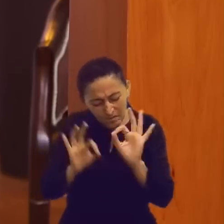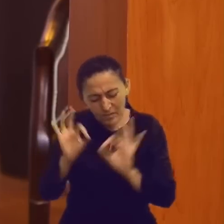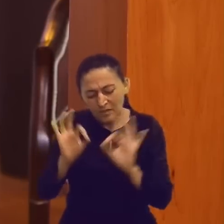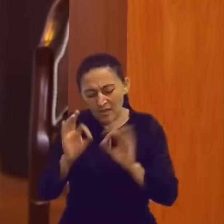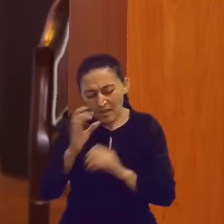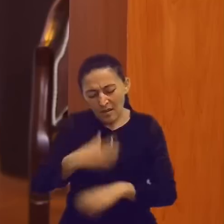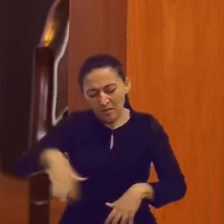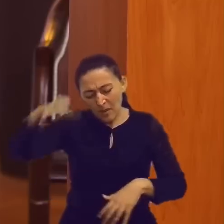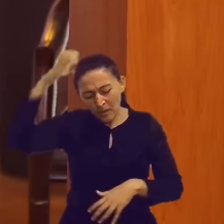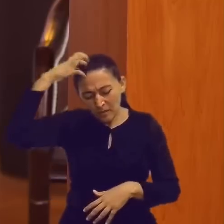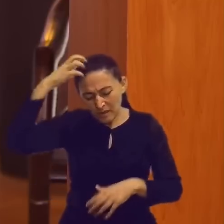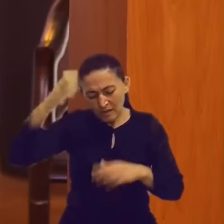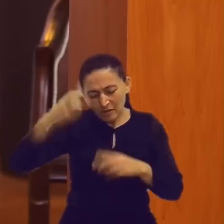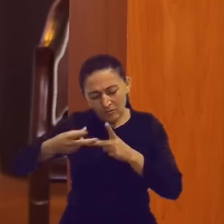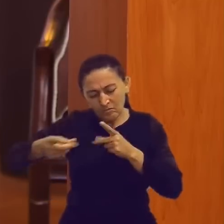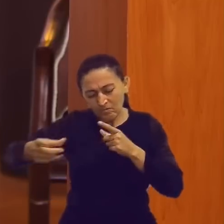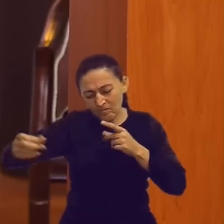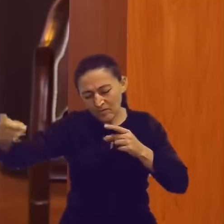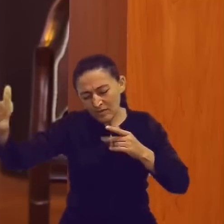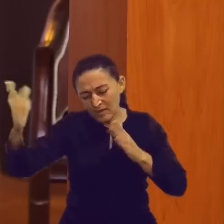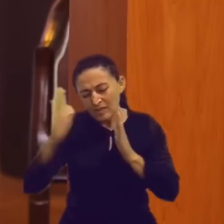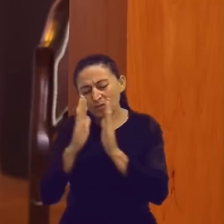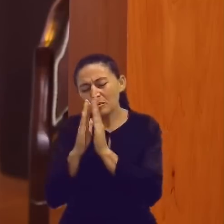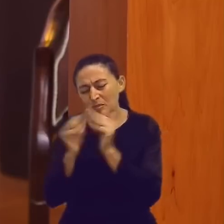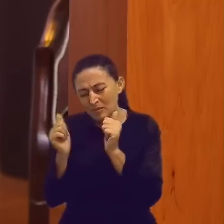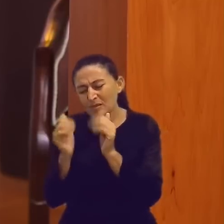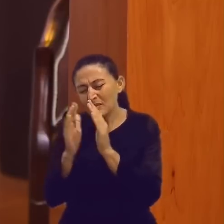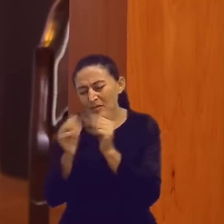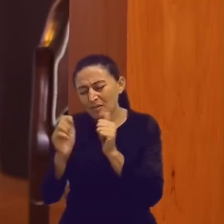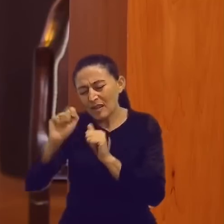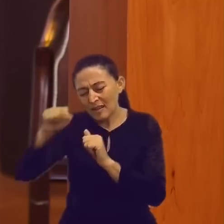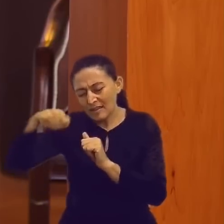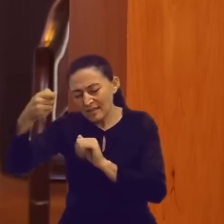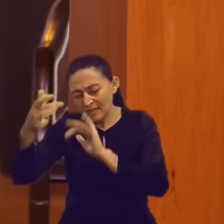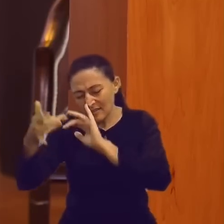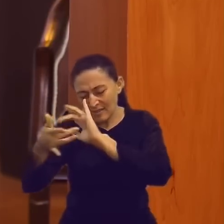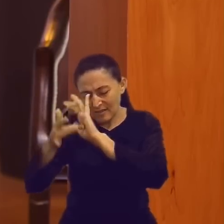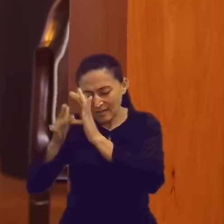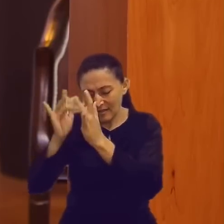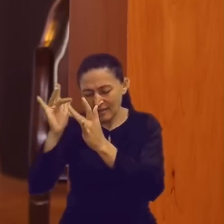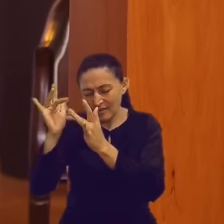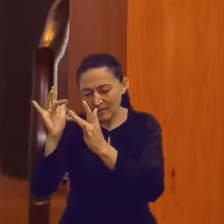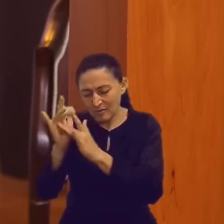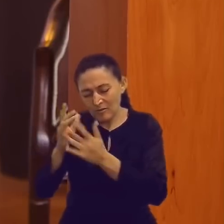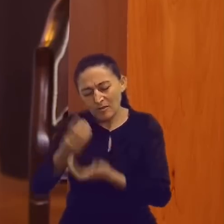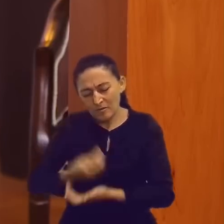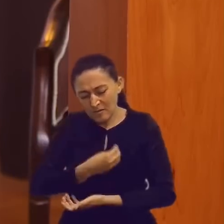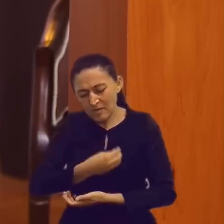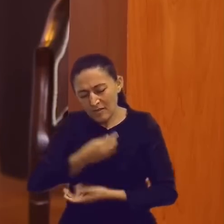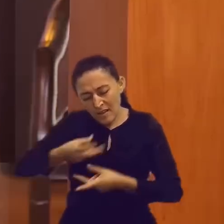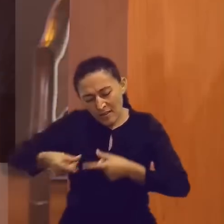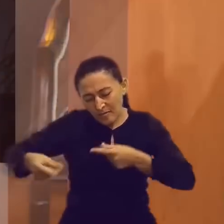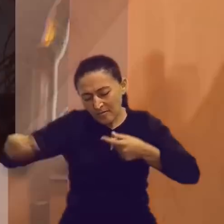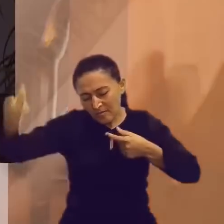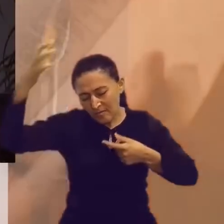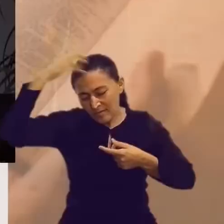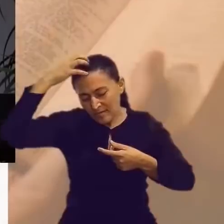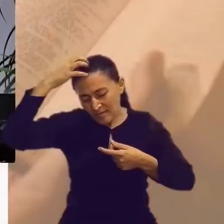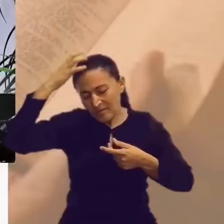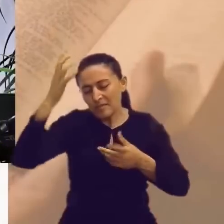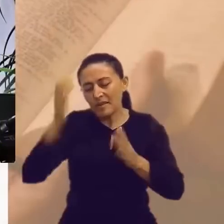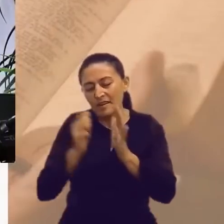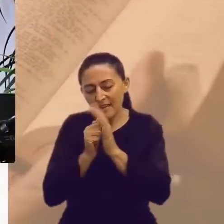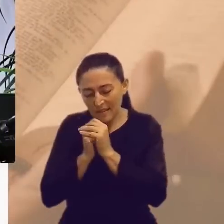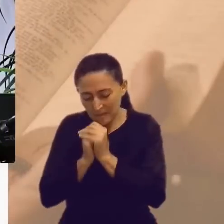eterno. Esse pedido a Ti suplico em nome de Jesus, que vive e reina para sempre. Amém.